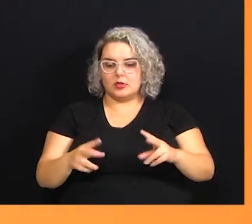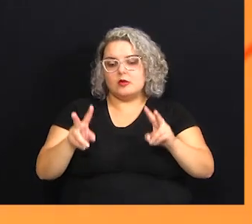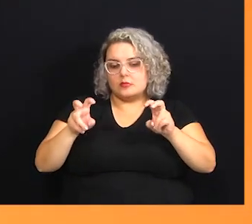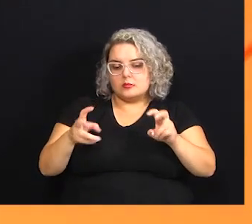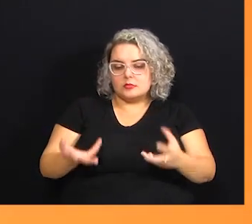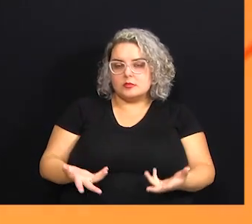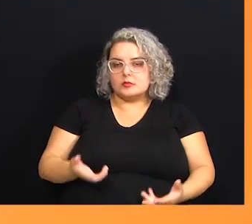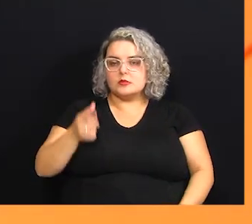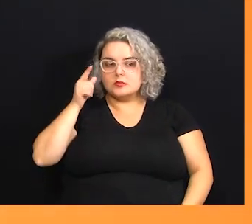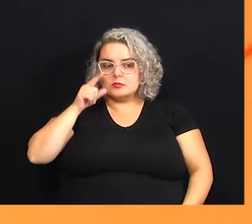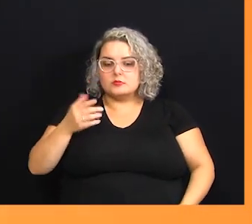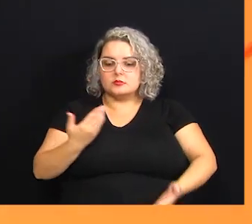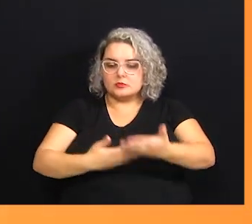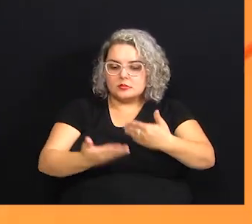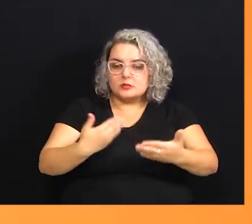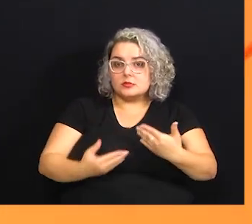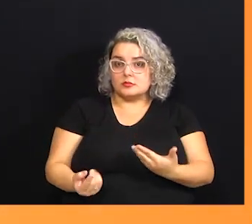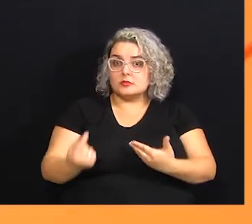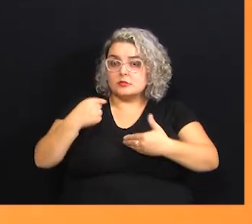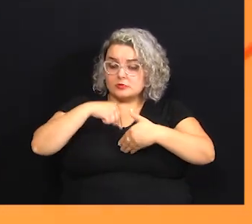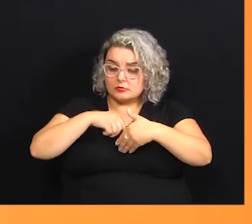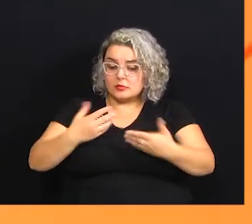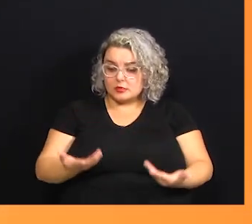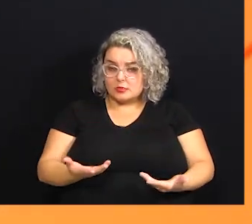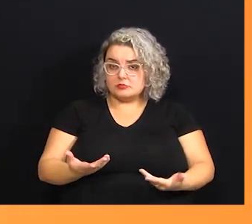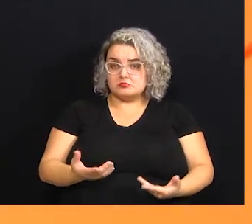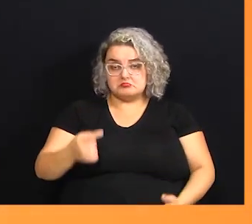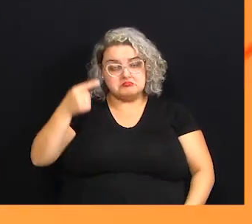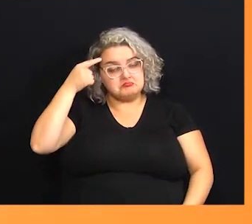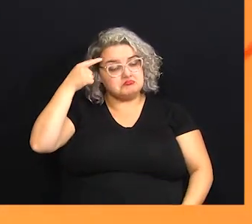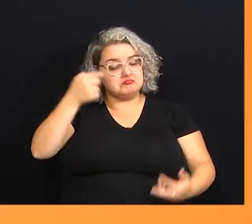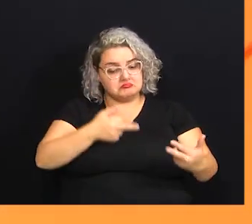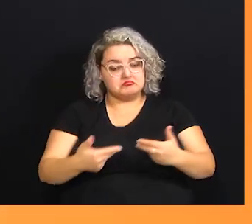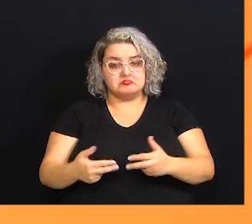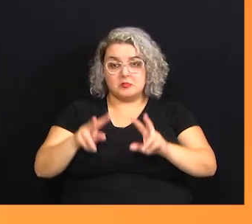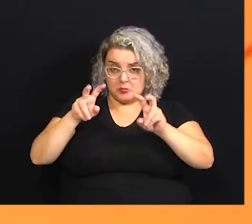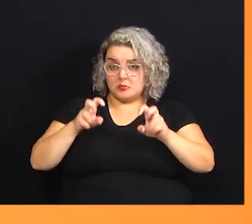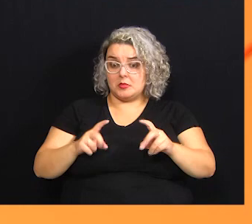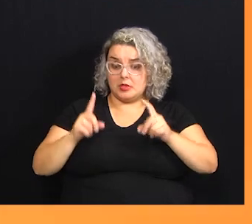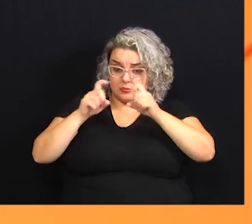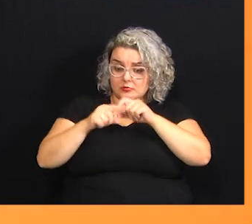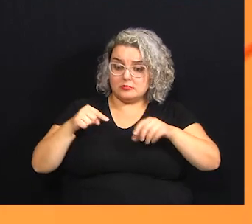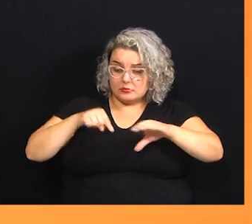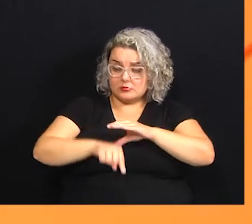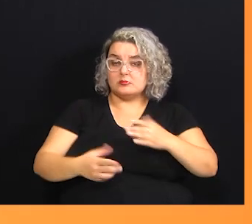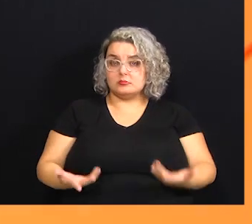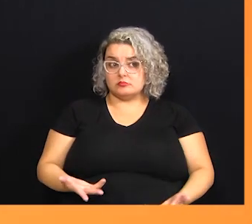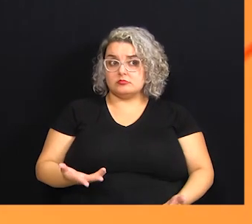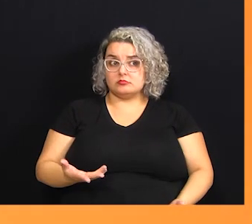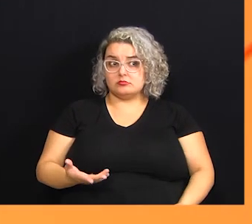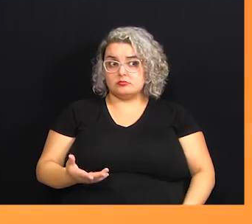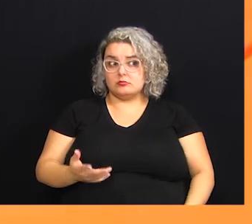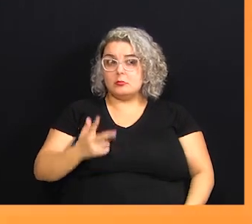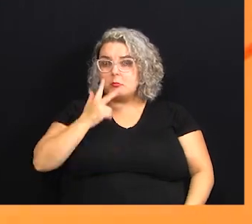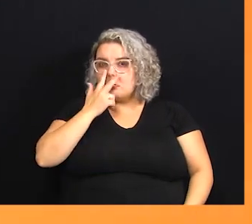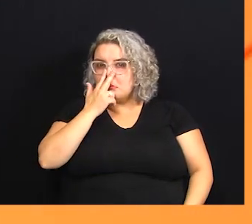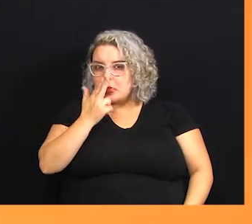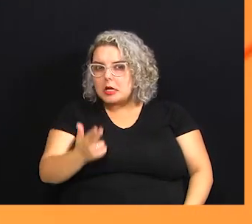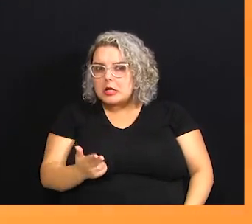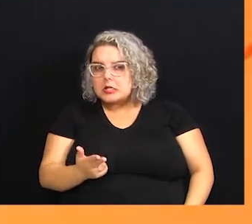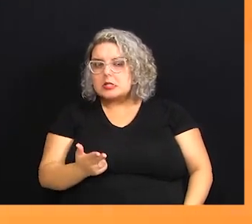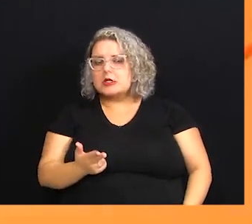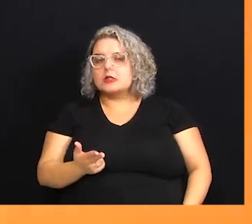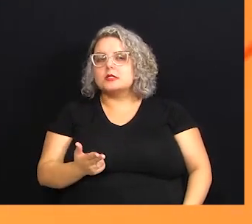tema, conseguiu articular de forma intuitiva e coerente um tema extremamente complexo, há de se pensar, ou melhor, parece